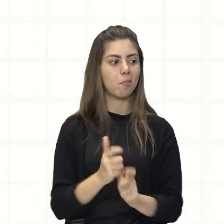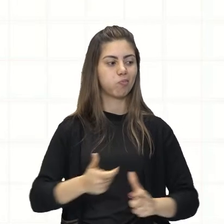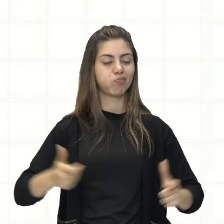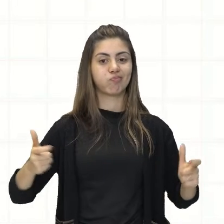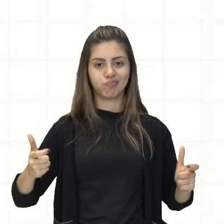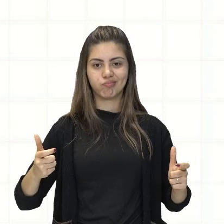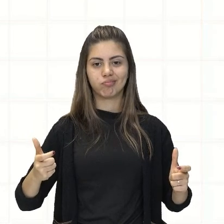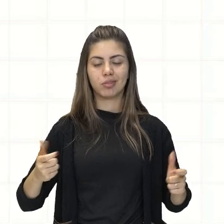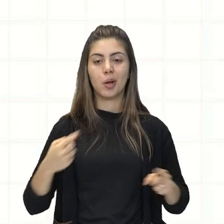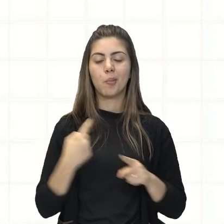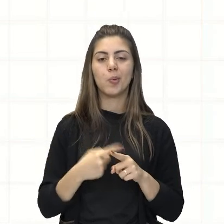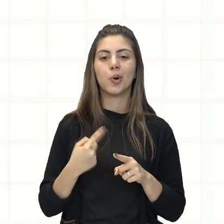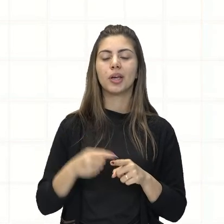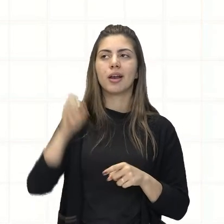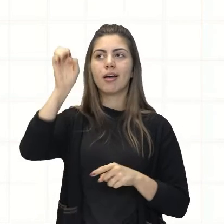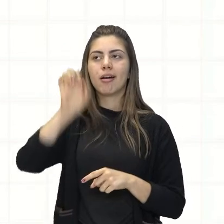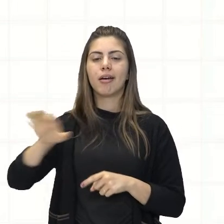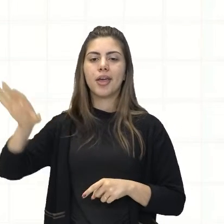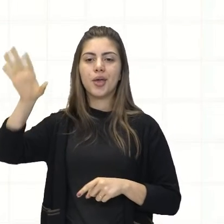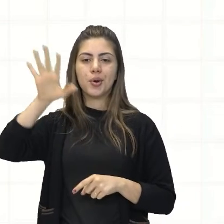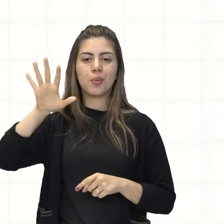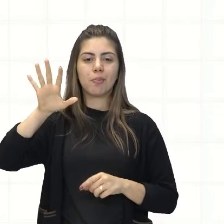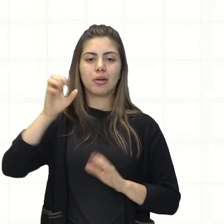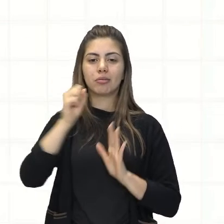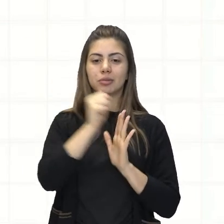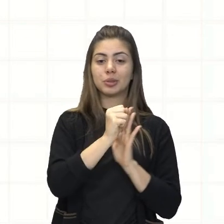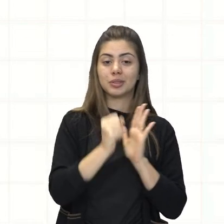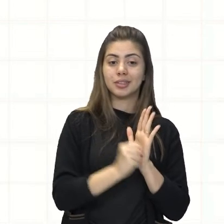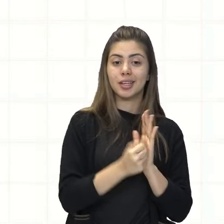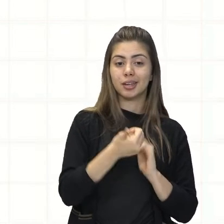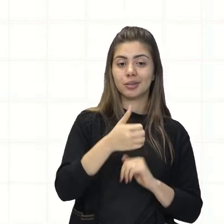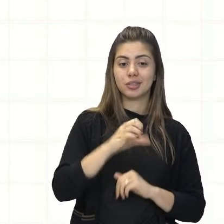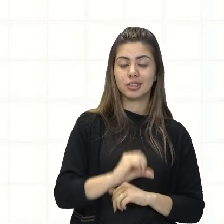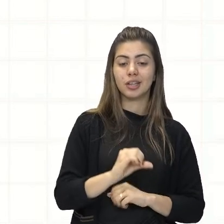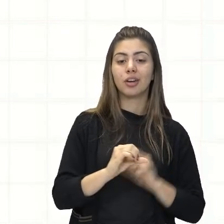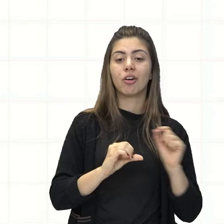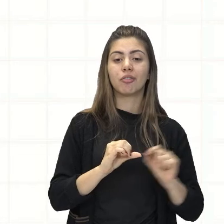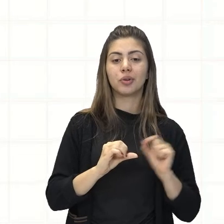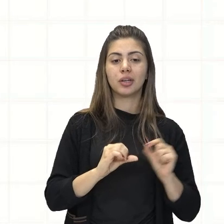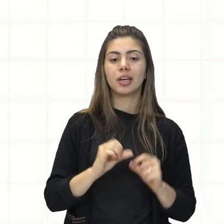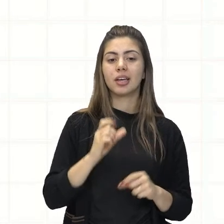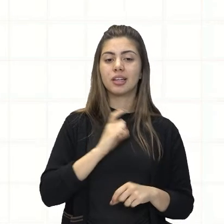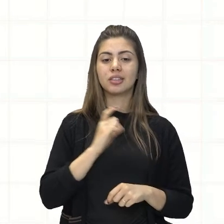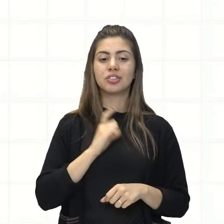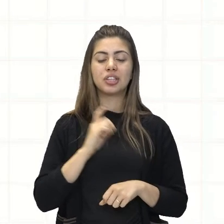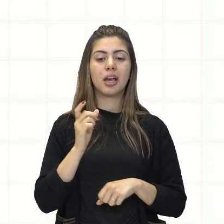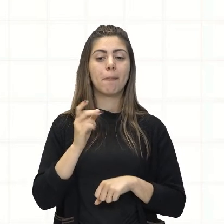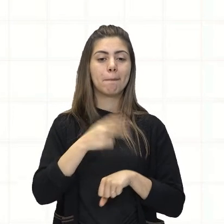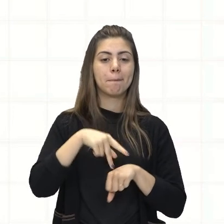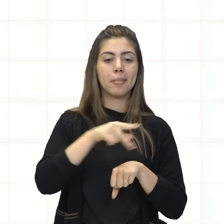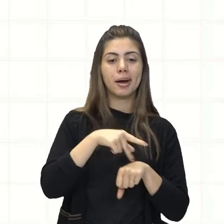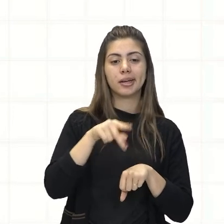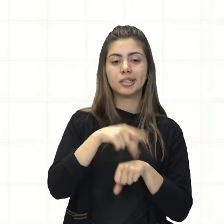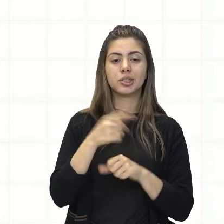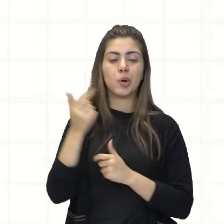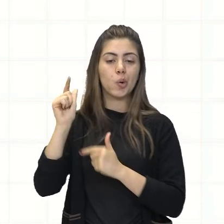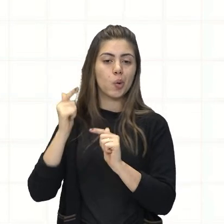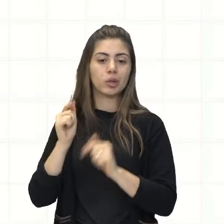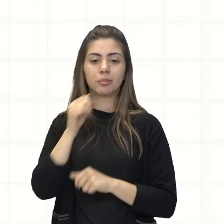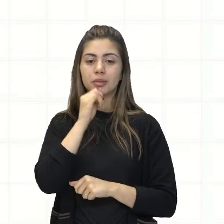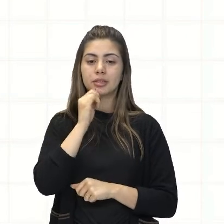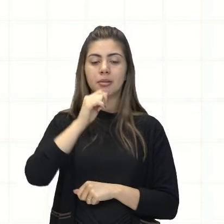quê? Os imigrantes europeus no século XIX eram predominantemente originários de países